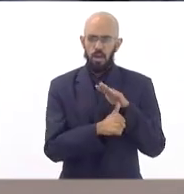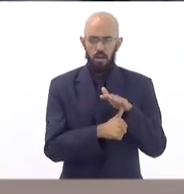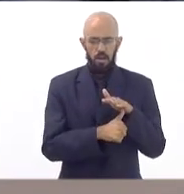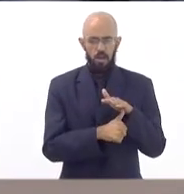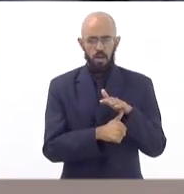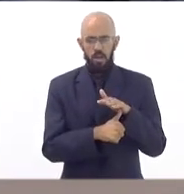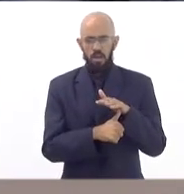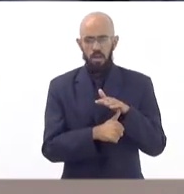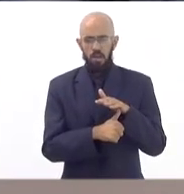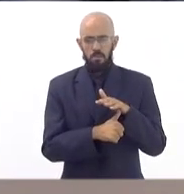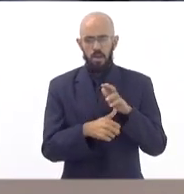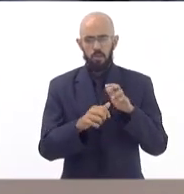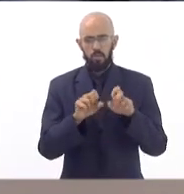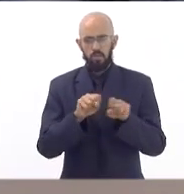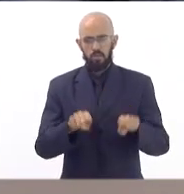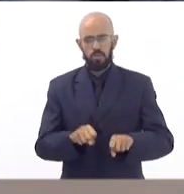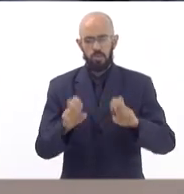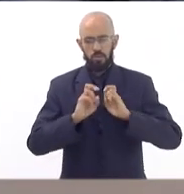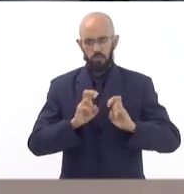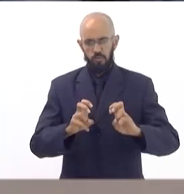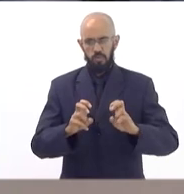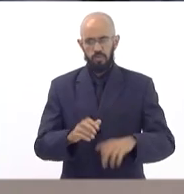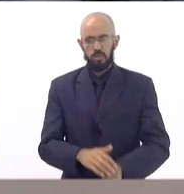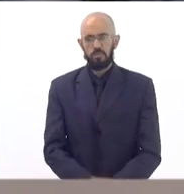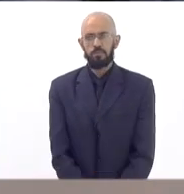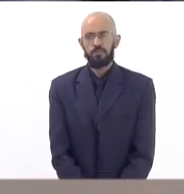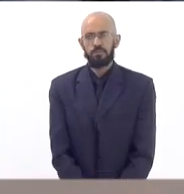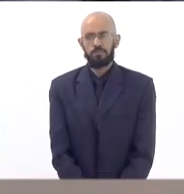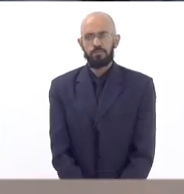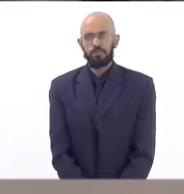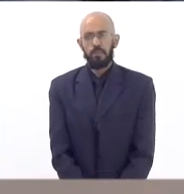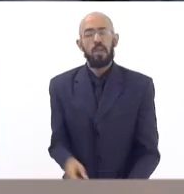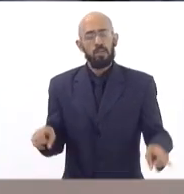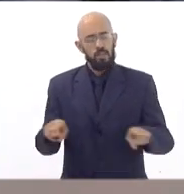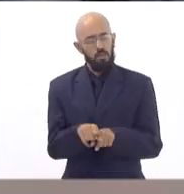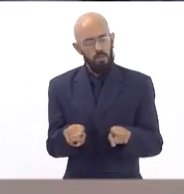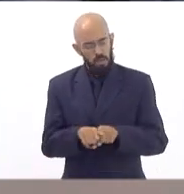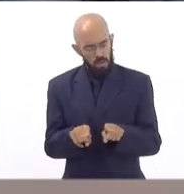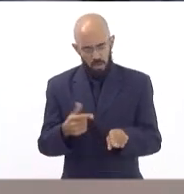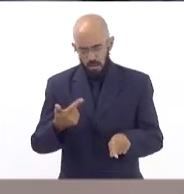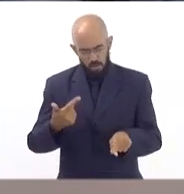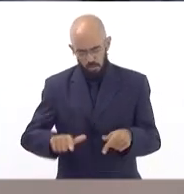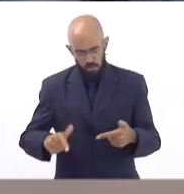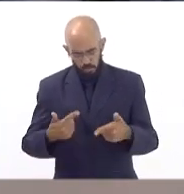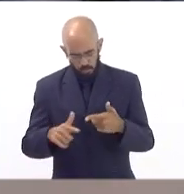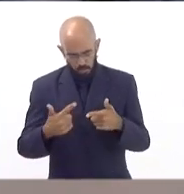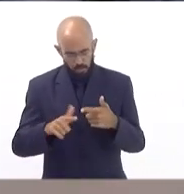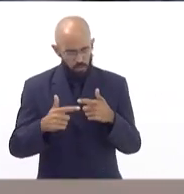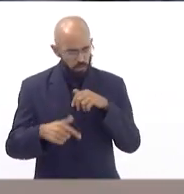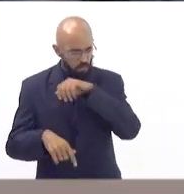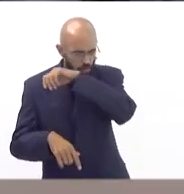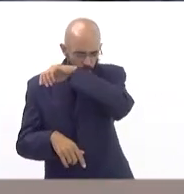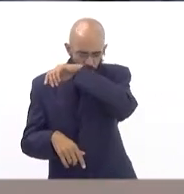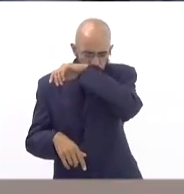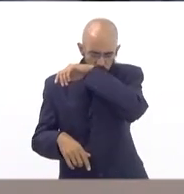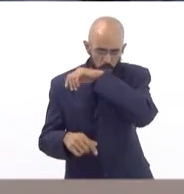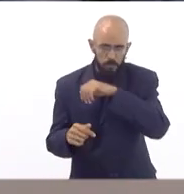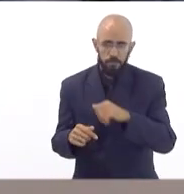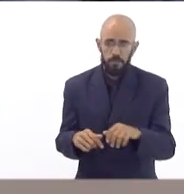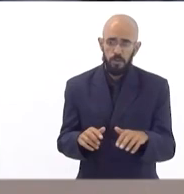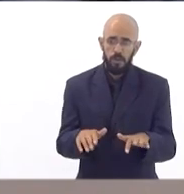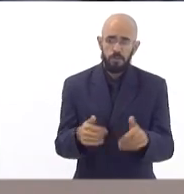para todos sistema Ferroviário e e e as outras outros transtornos outros tipos de transtorno